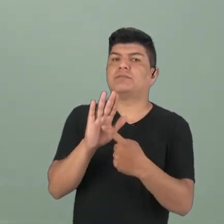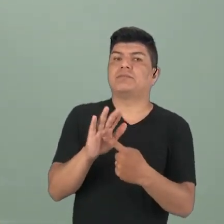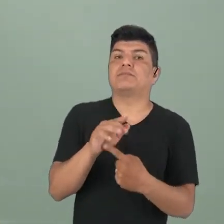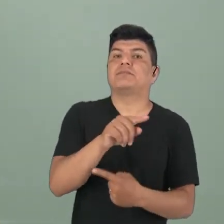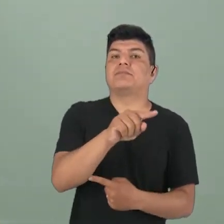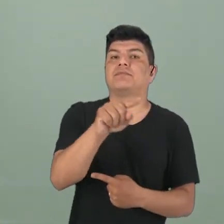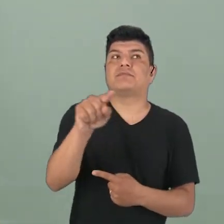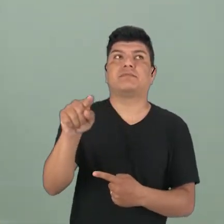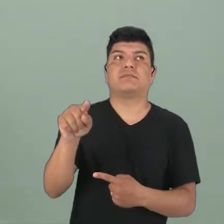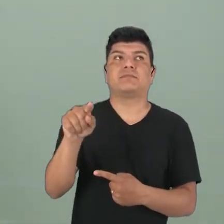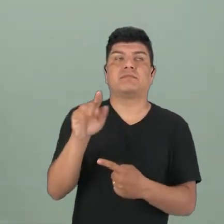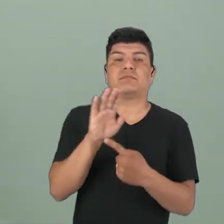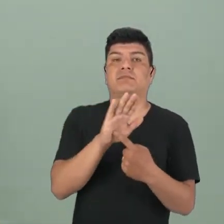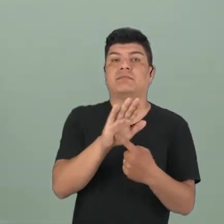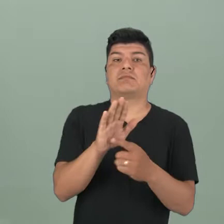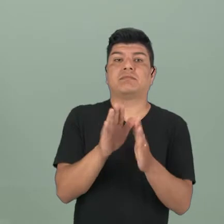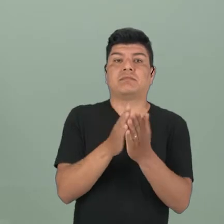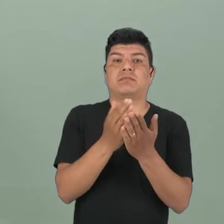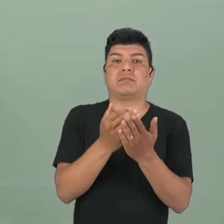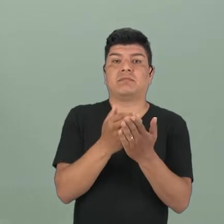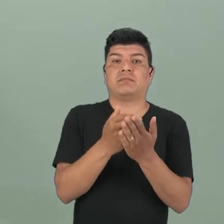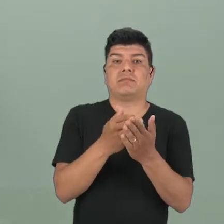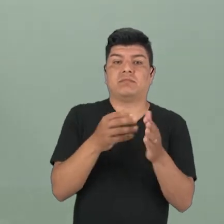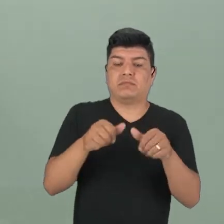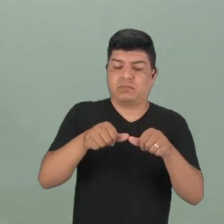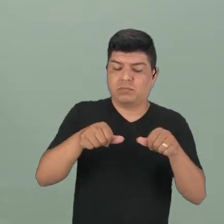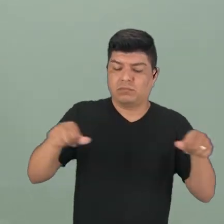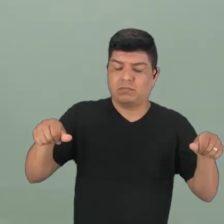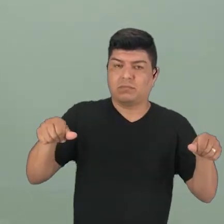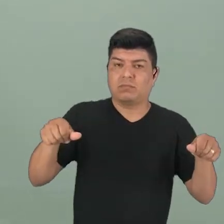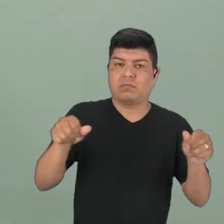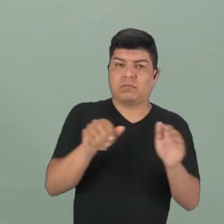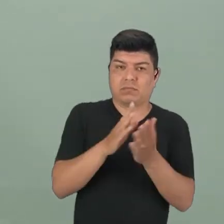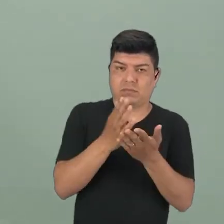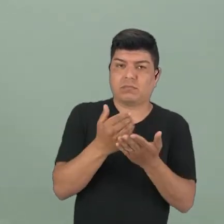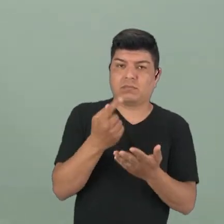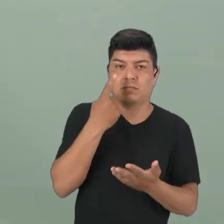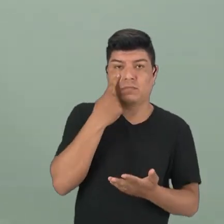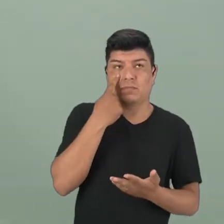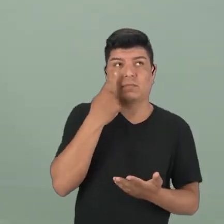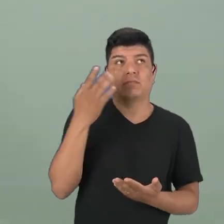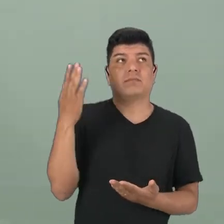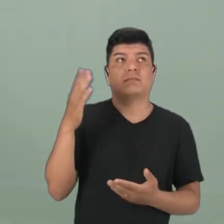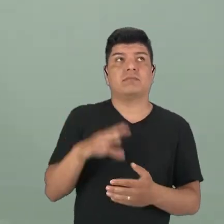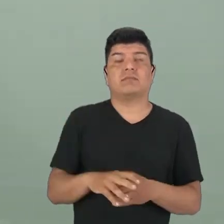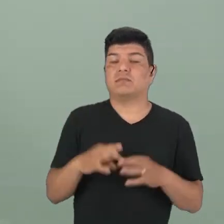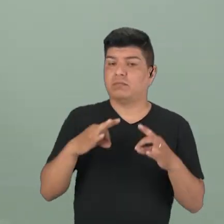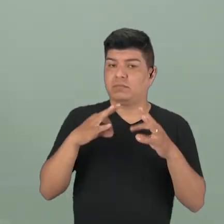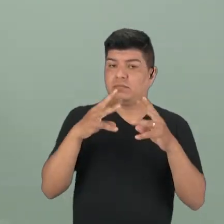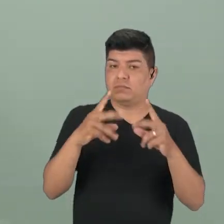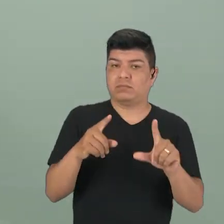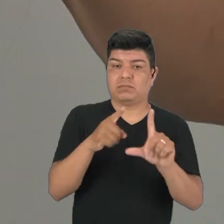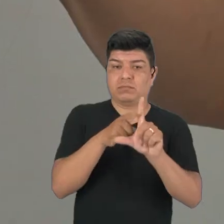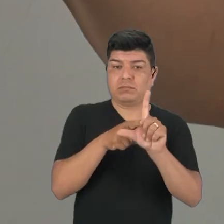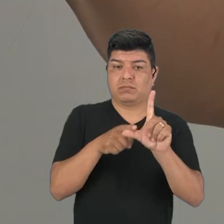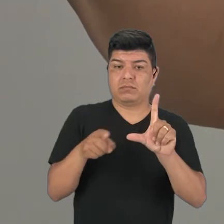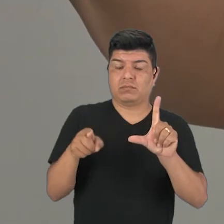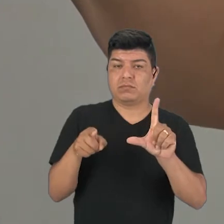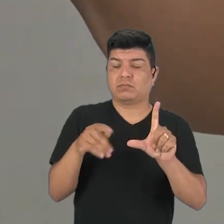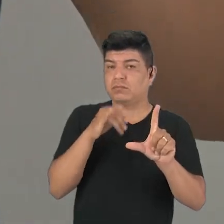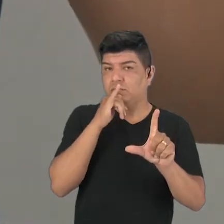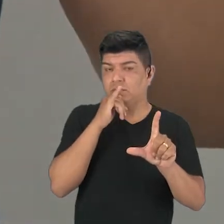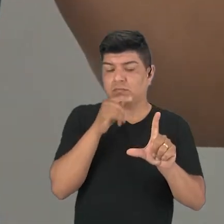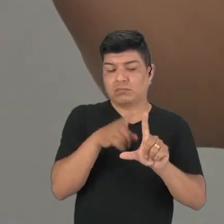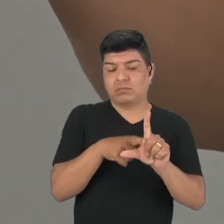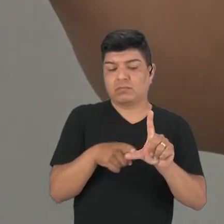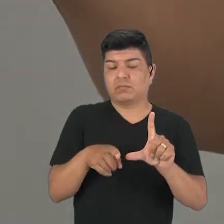medir esse livro aqui, pra vocês entenderem. Olhando aqui pra nossa régua. Toda régua, vou pegar essa aqui como exemplo,